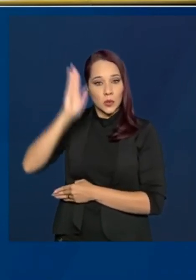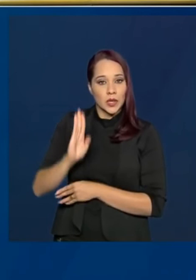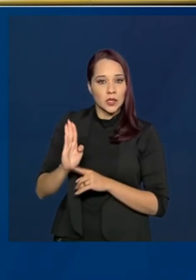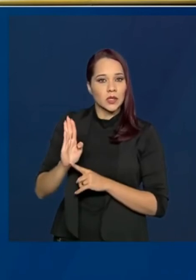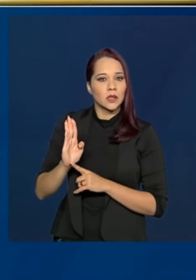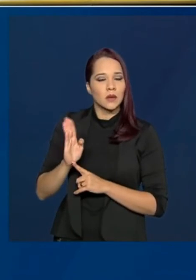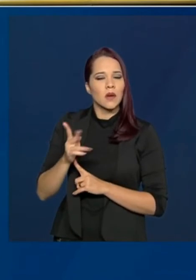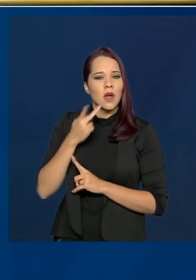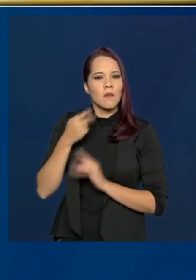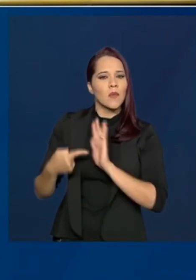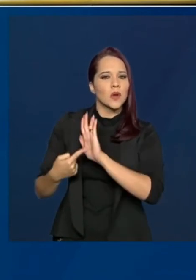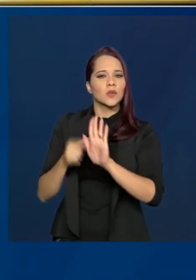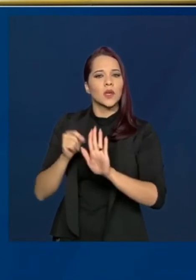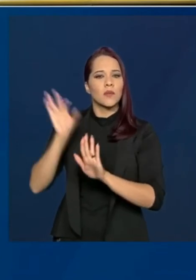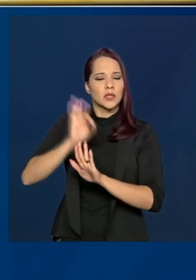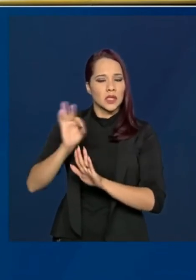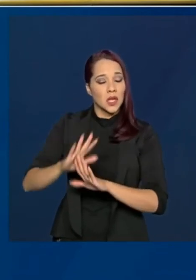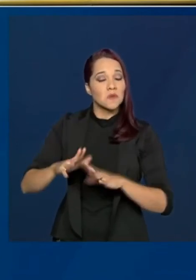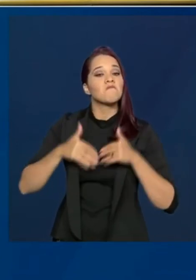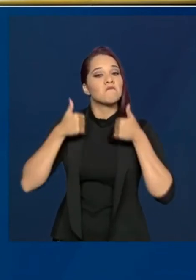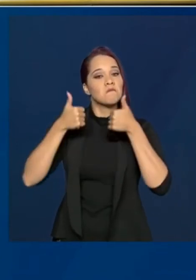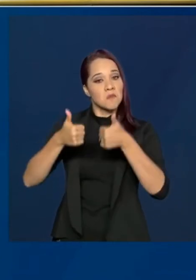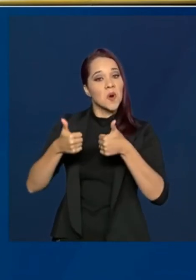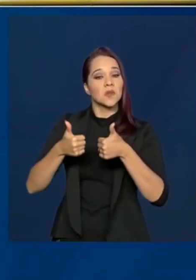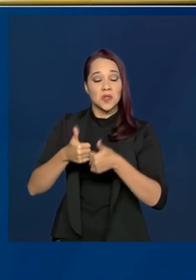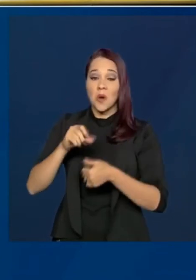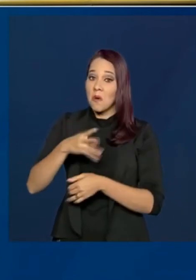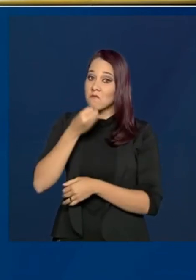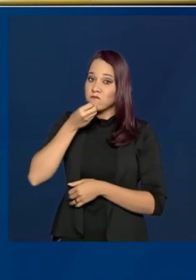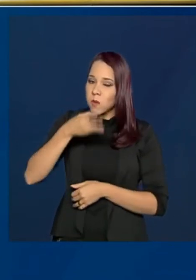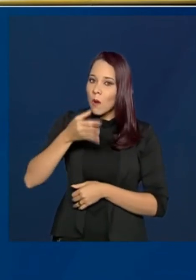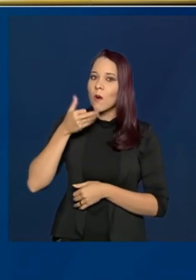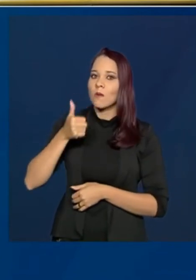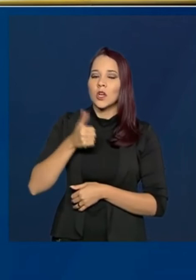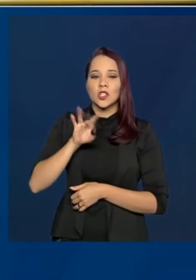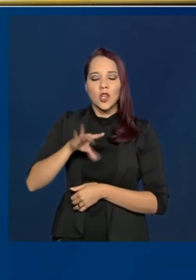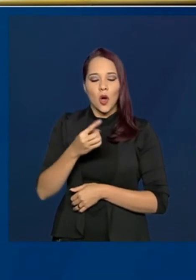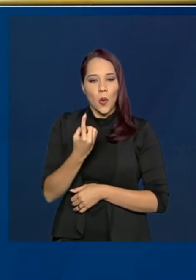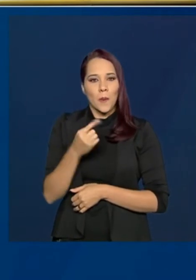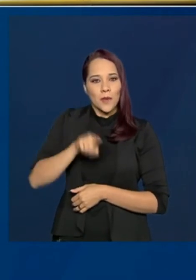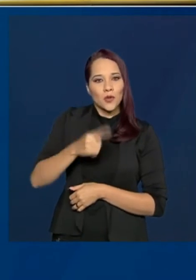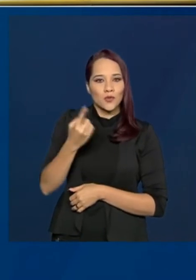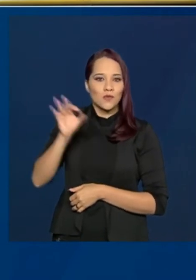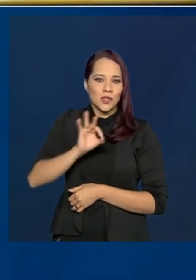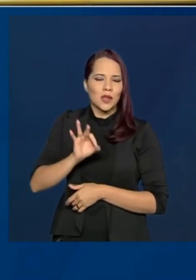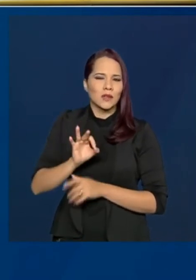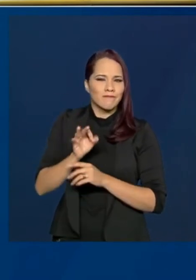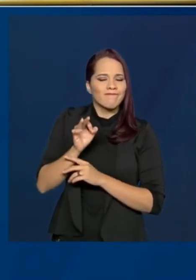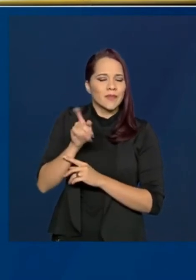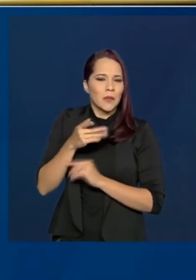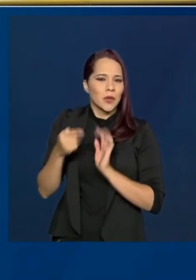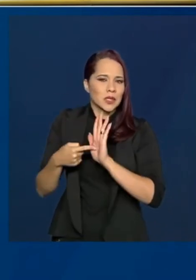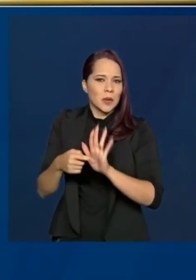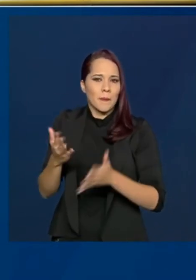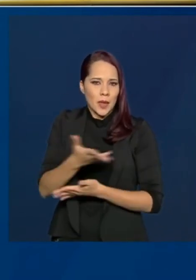Comigo apresentava relato de níveis também bons ou muito bons, e apenas 1,1% a necessidade de melhorar sua qualidade